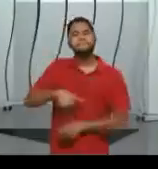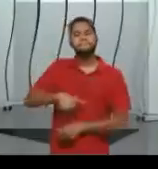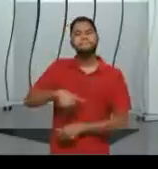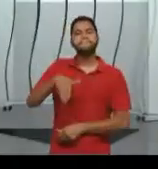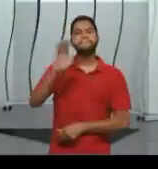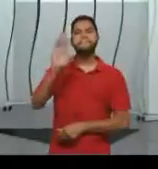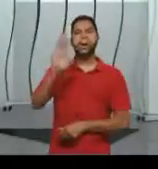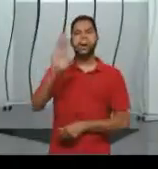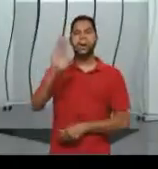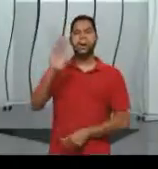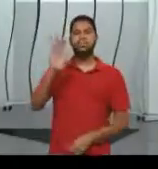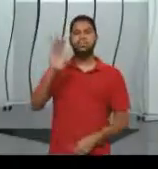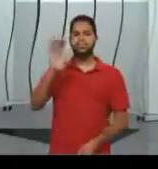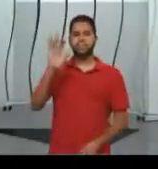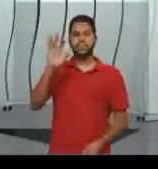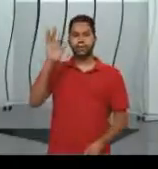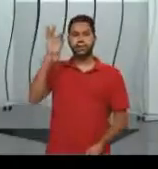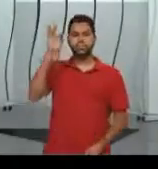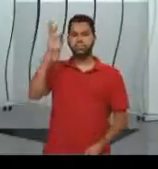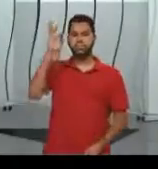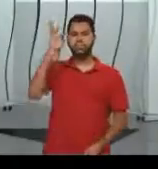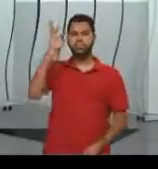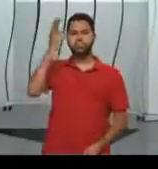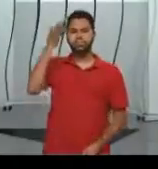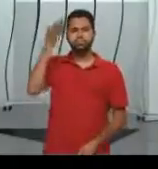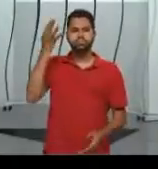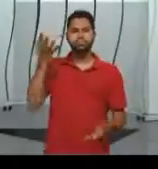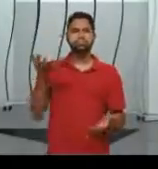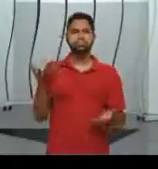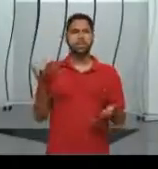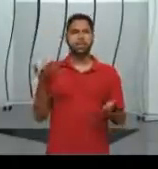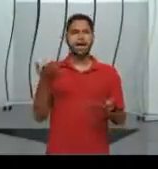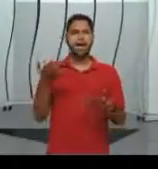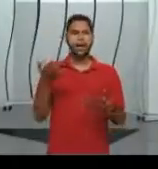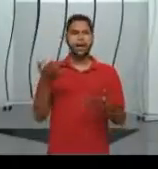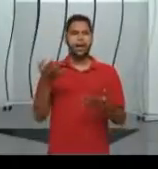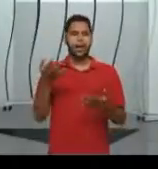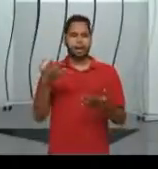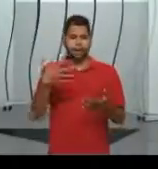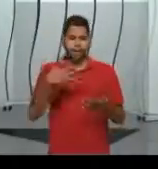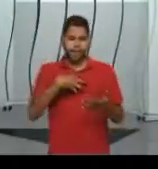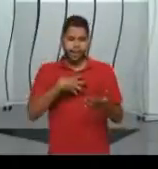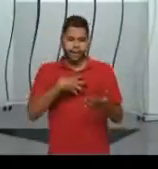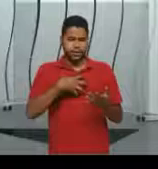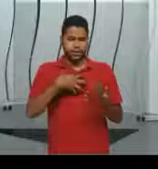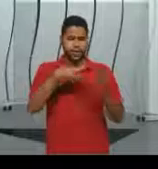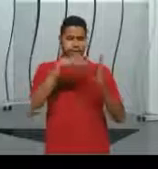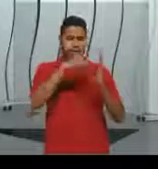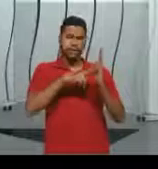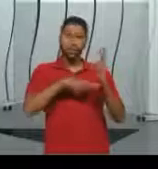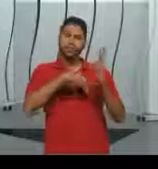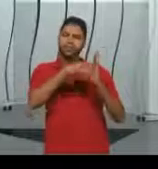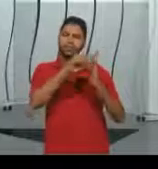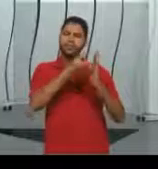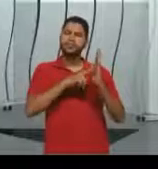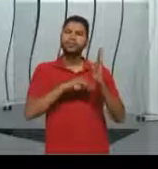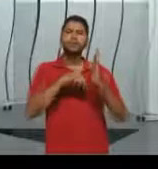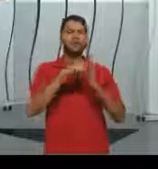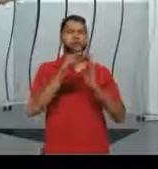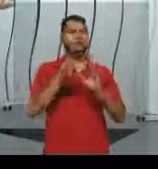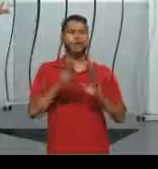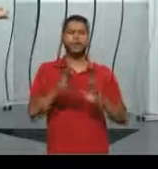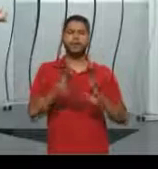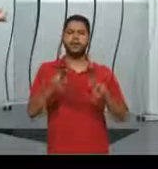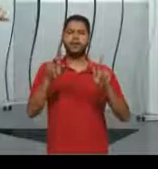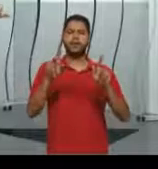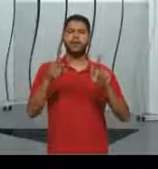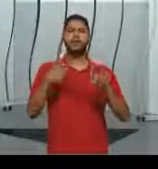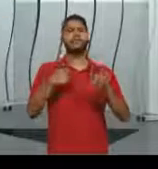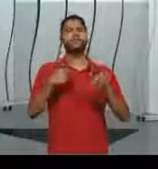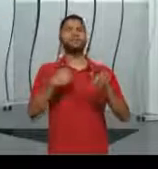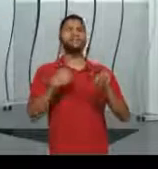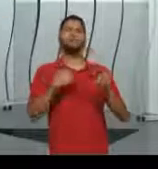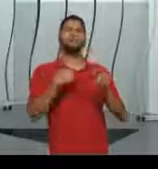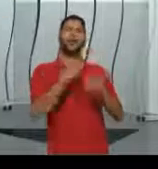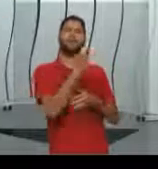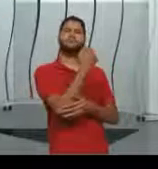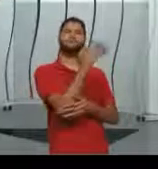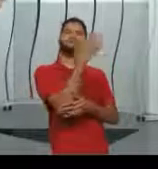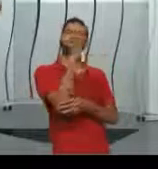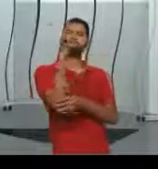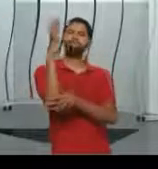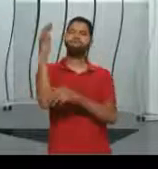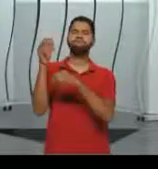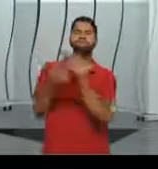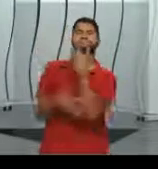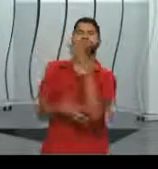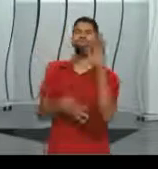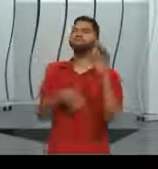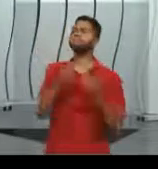mais imediatista. A maneira de pintar será diferente, o artista vai para o ar livre,